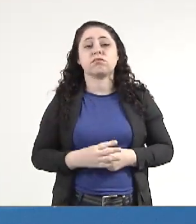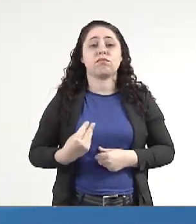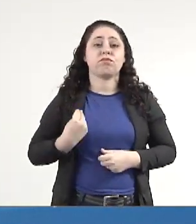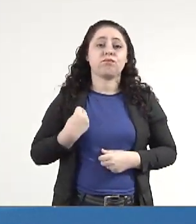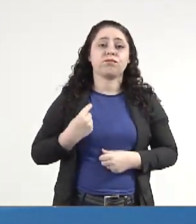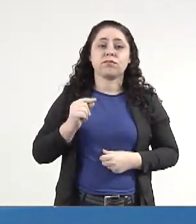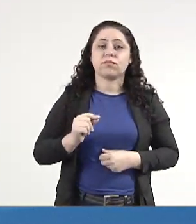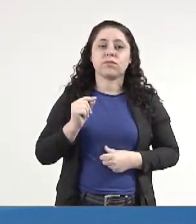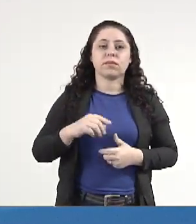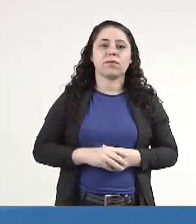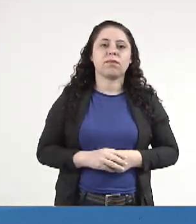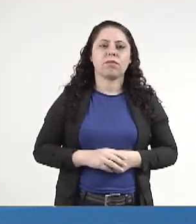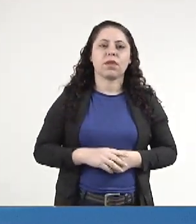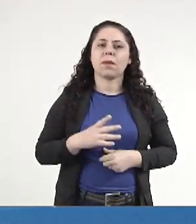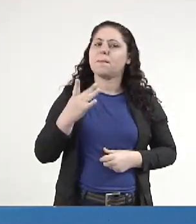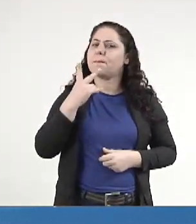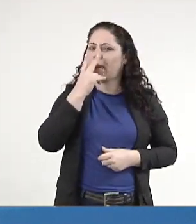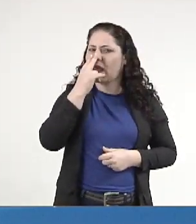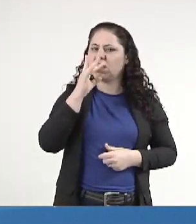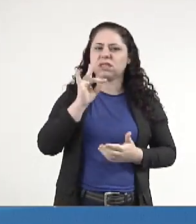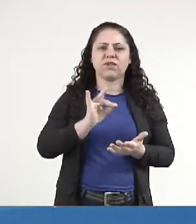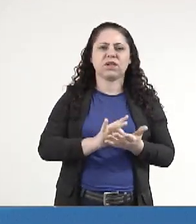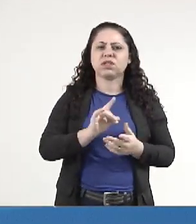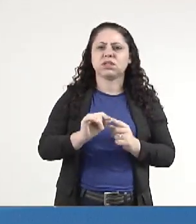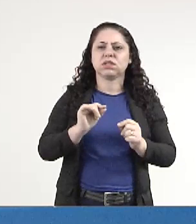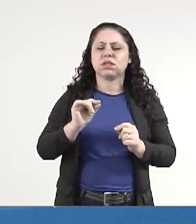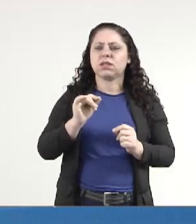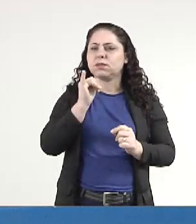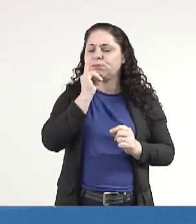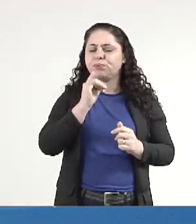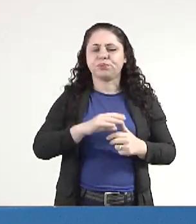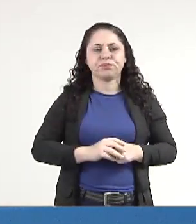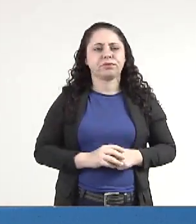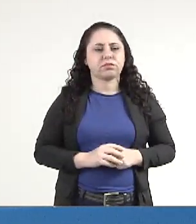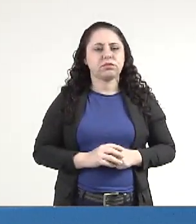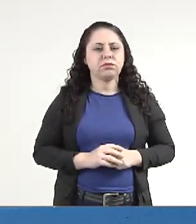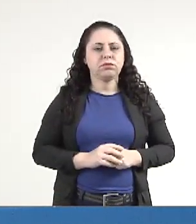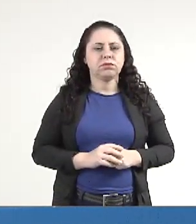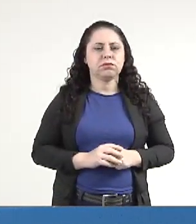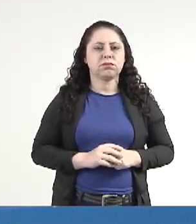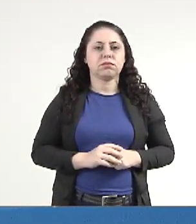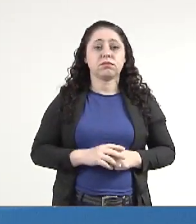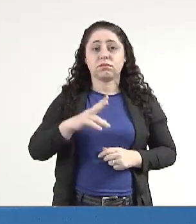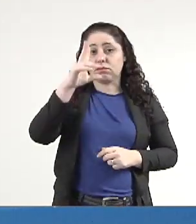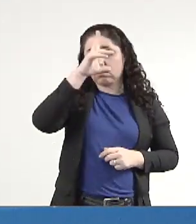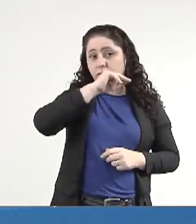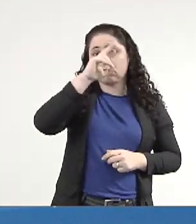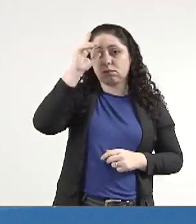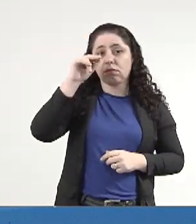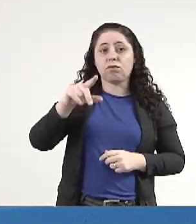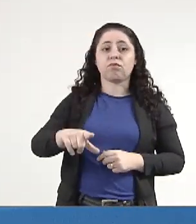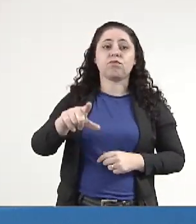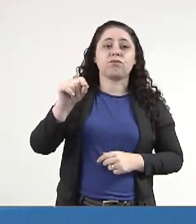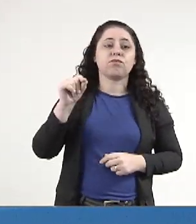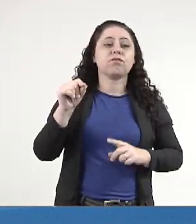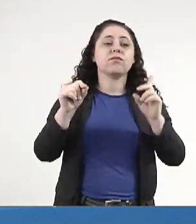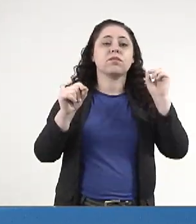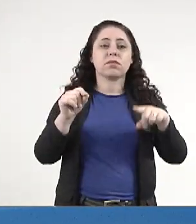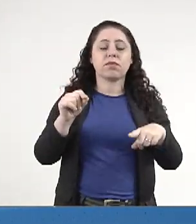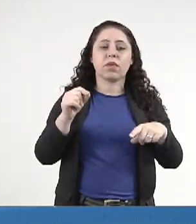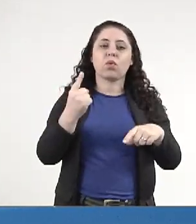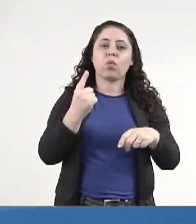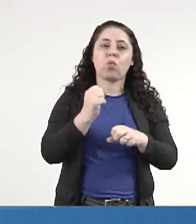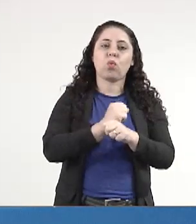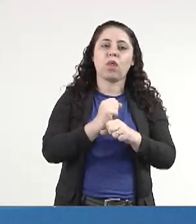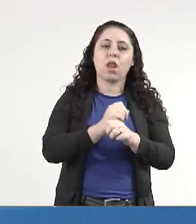vivenciando uma realidade em que o prefeito se elege, no primeiro